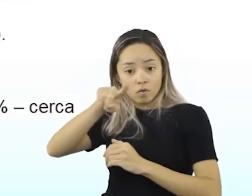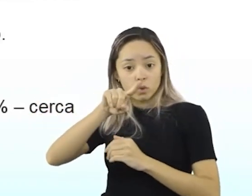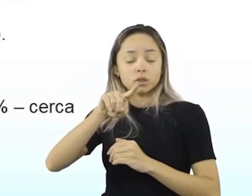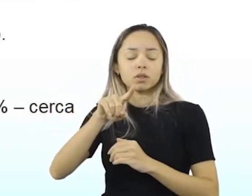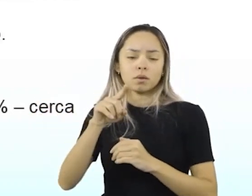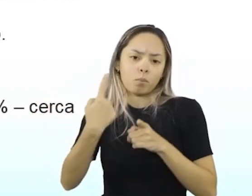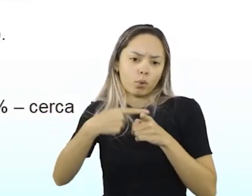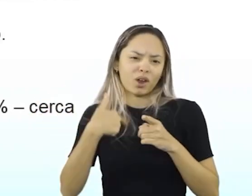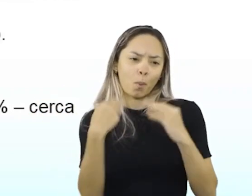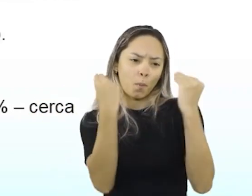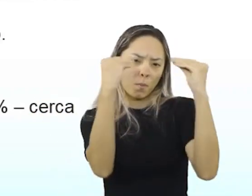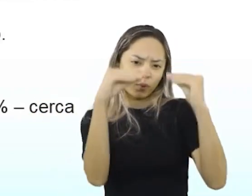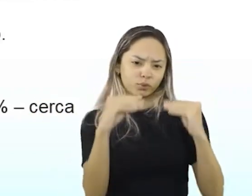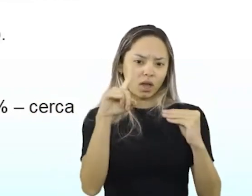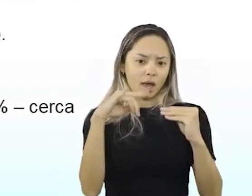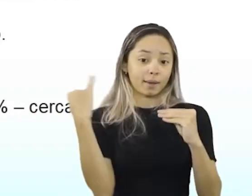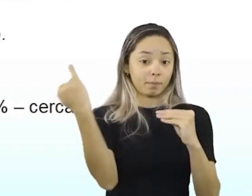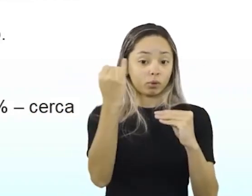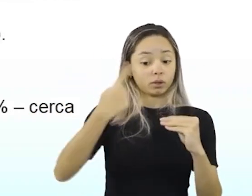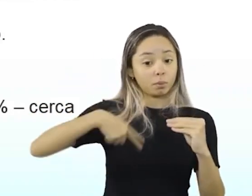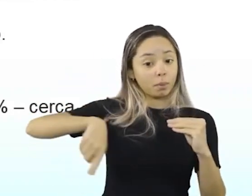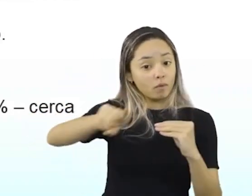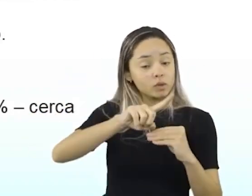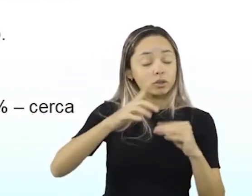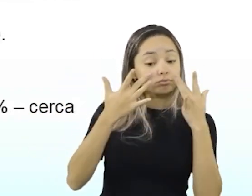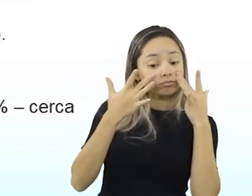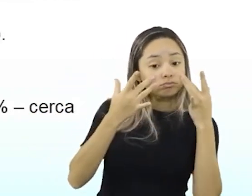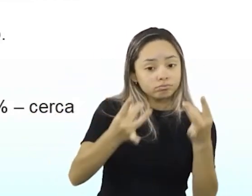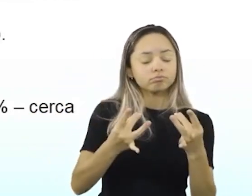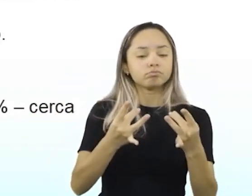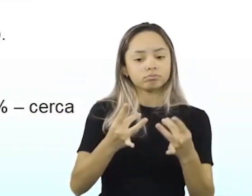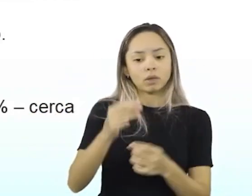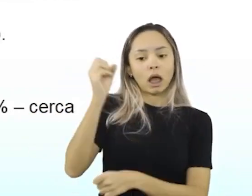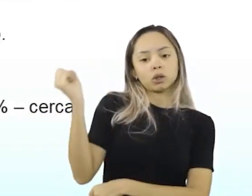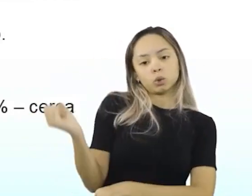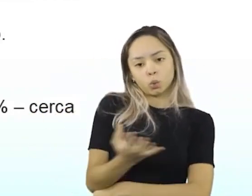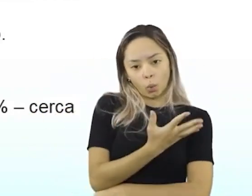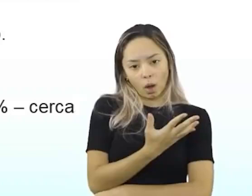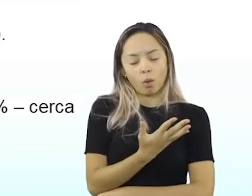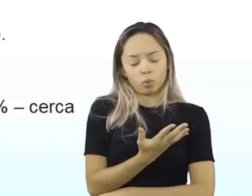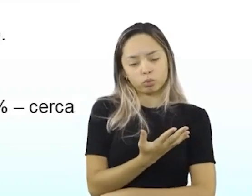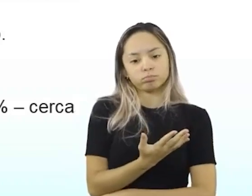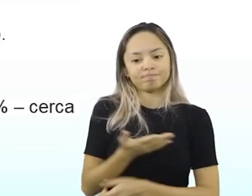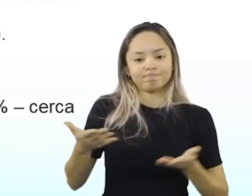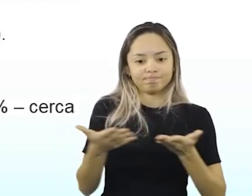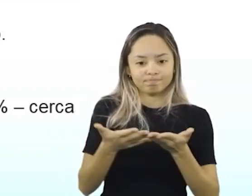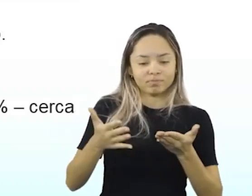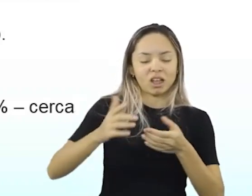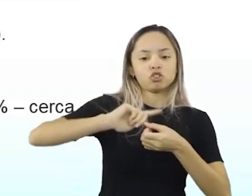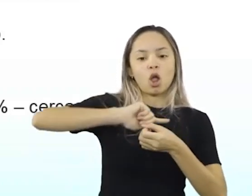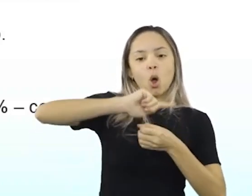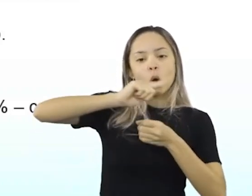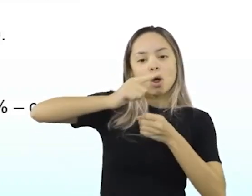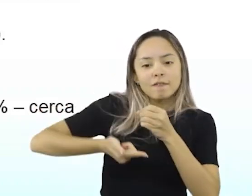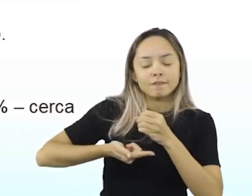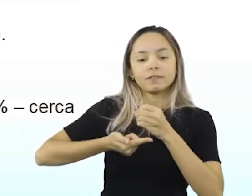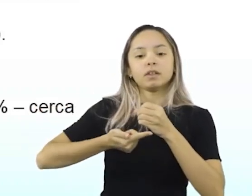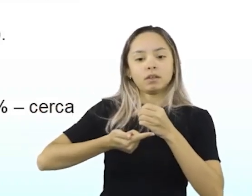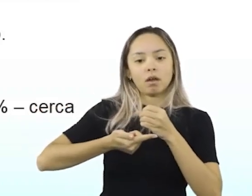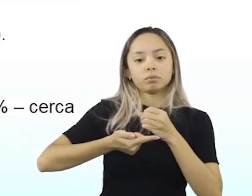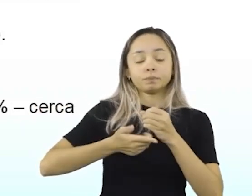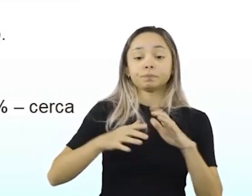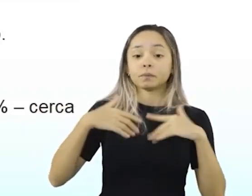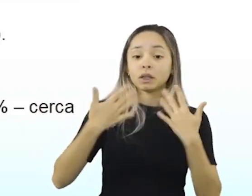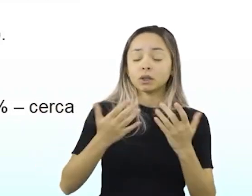coloquei esses dados que seriam importantes para você ficar conectado com o que há de mais atual aí na geografia. E é um tema